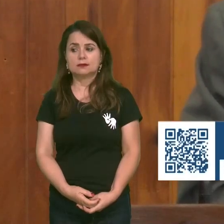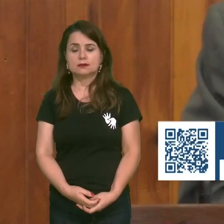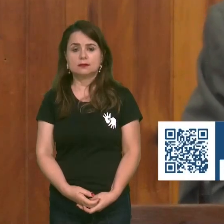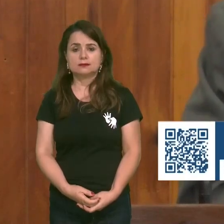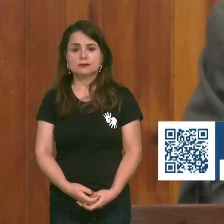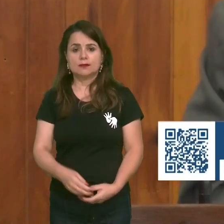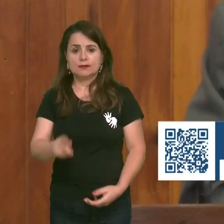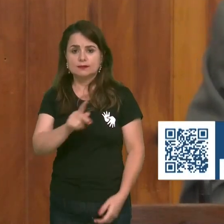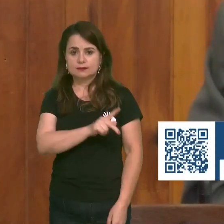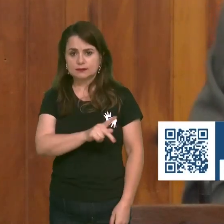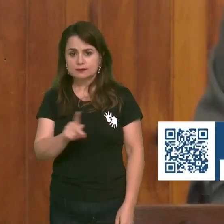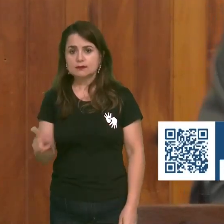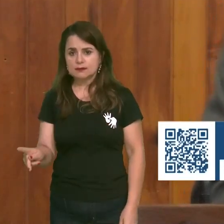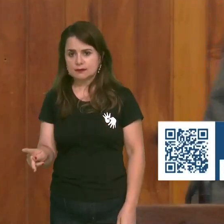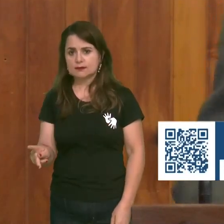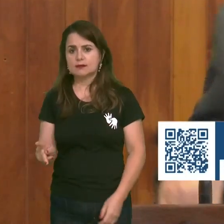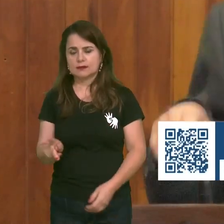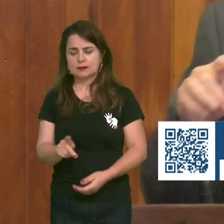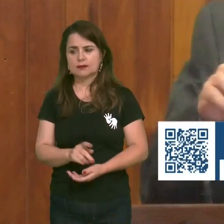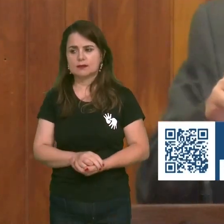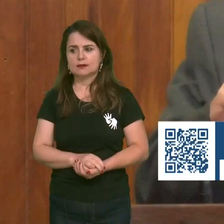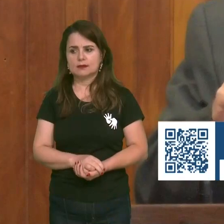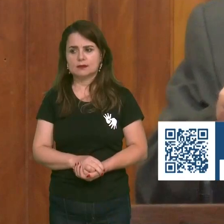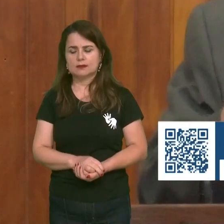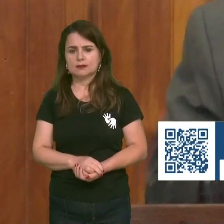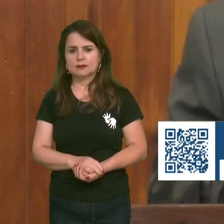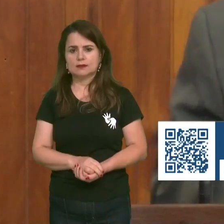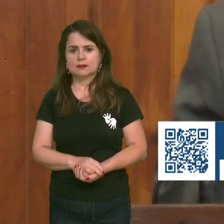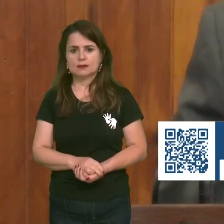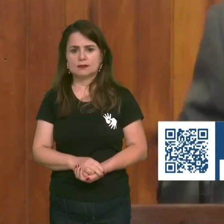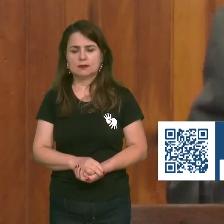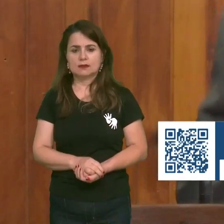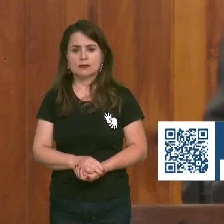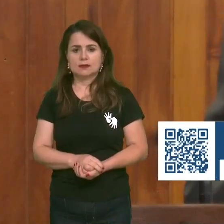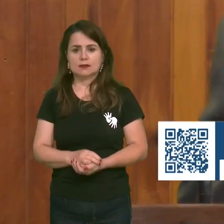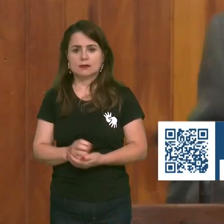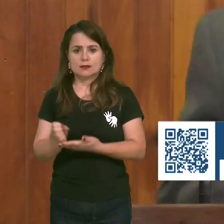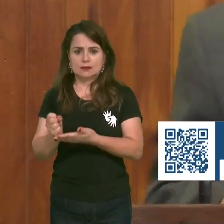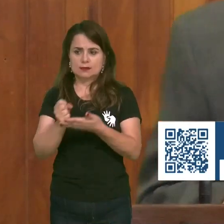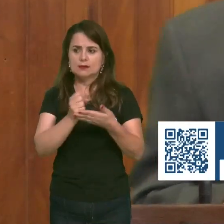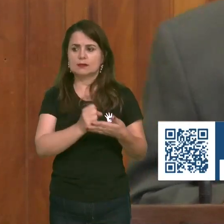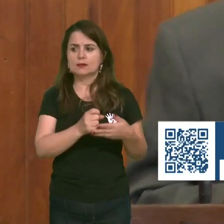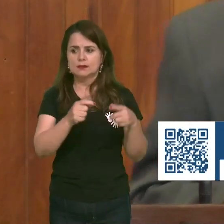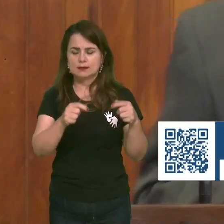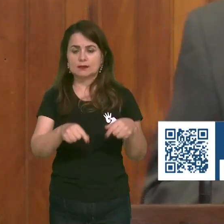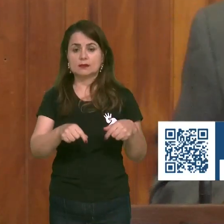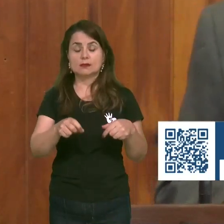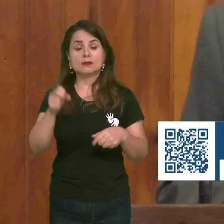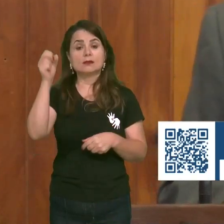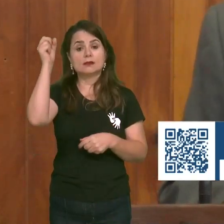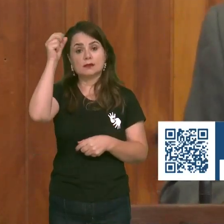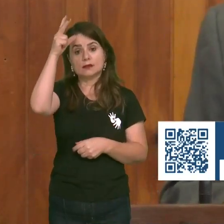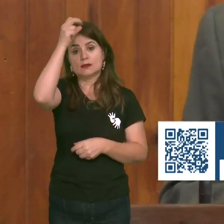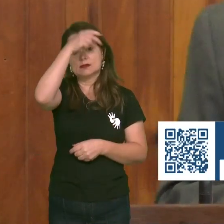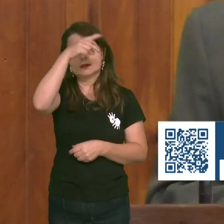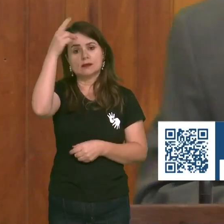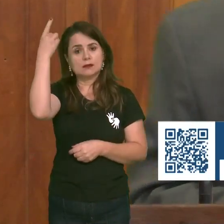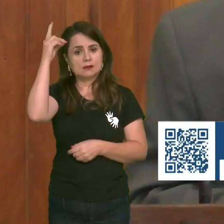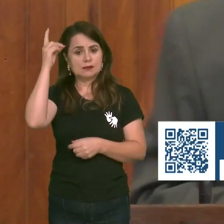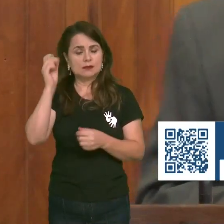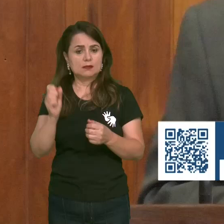senhor presidente eu trago aqui ao prefeito Daniel e é o secretário